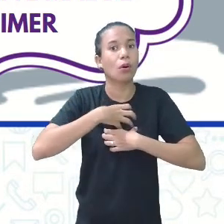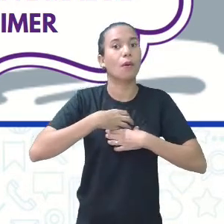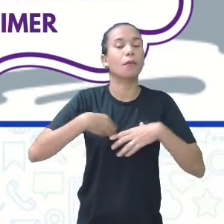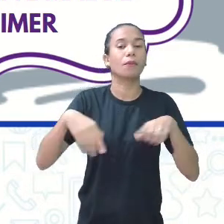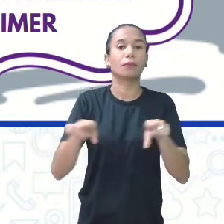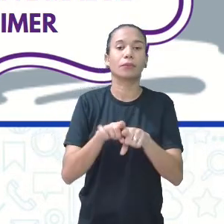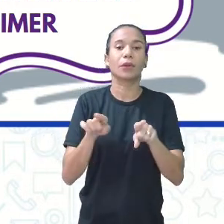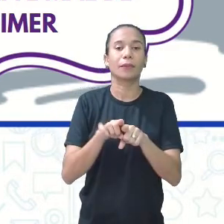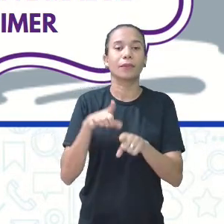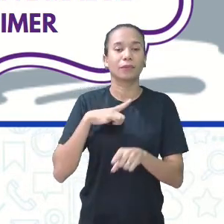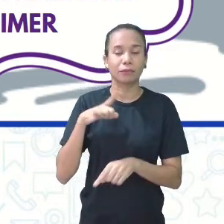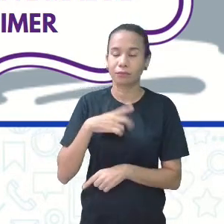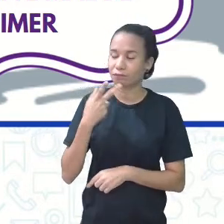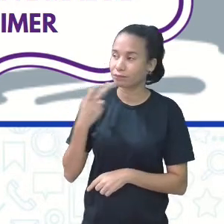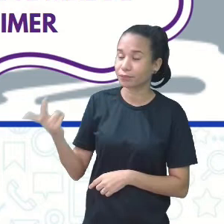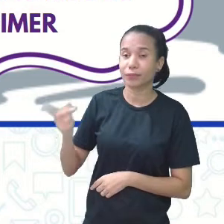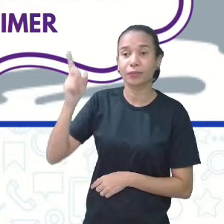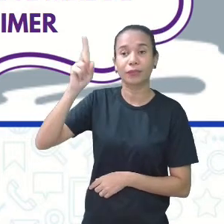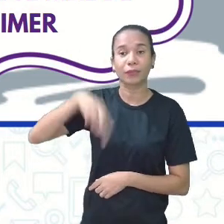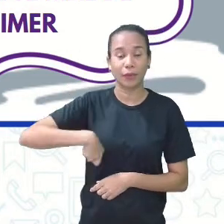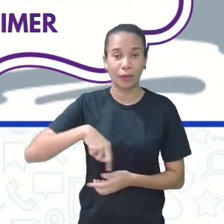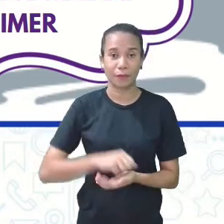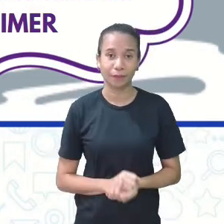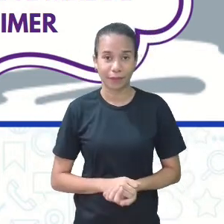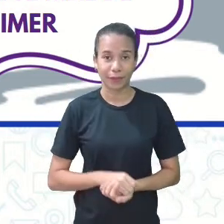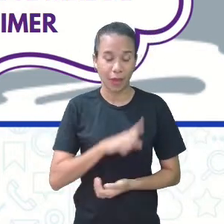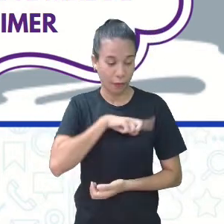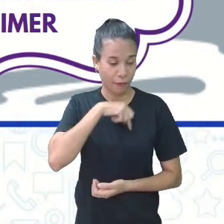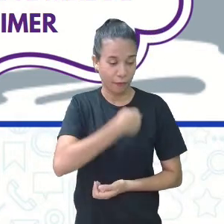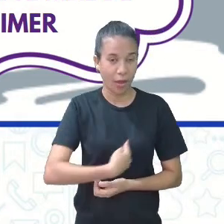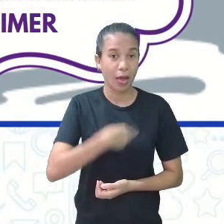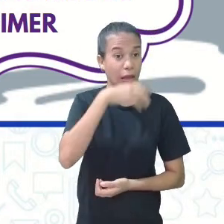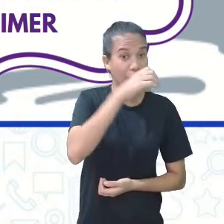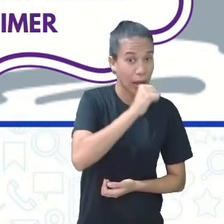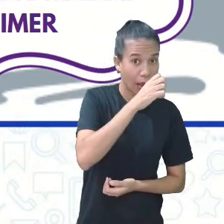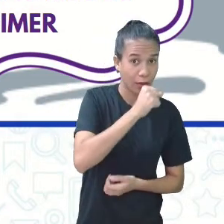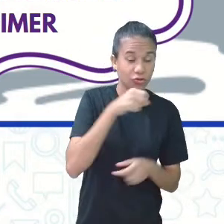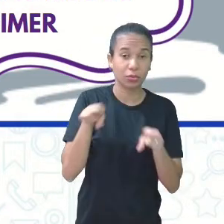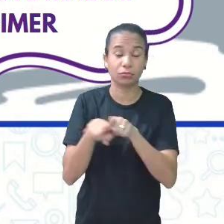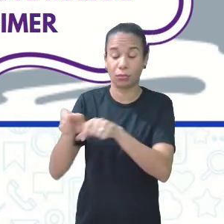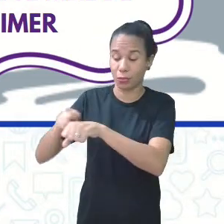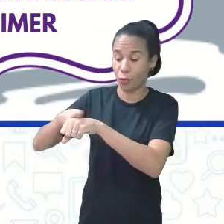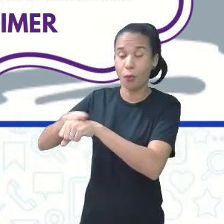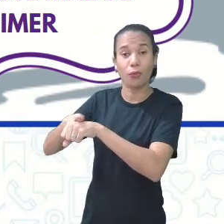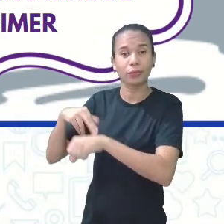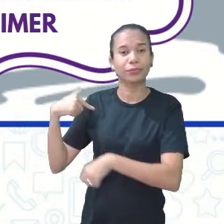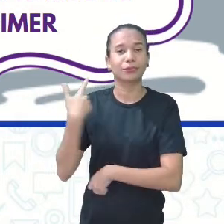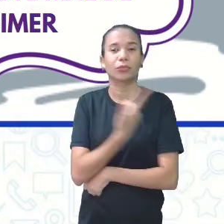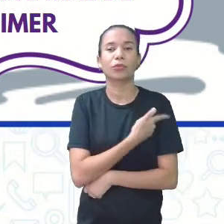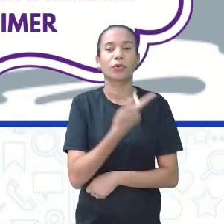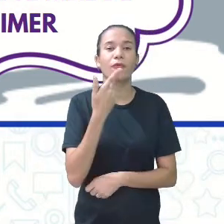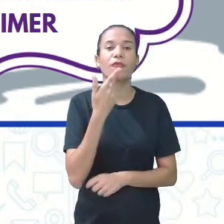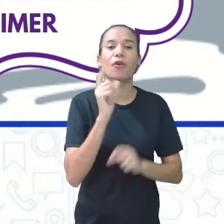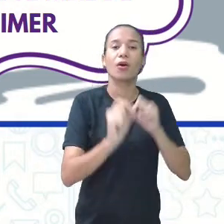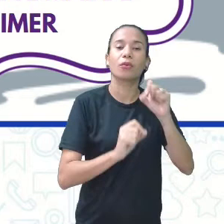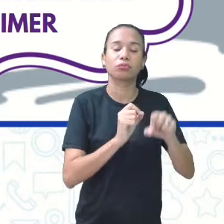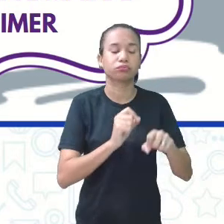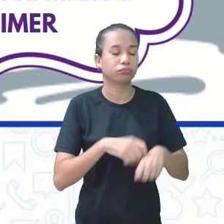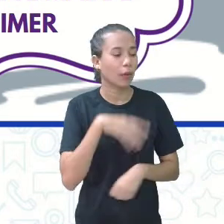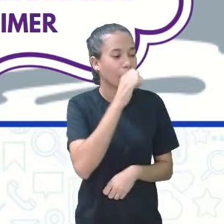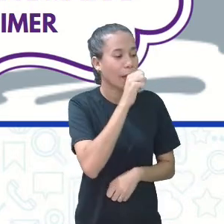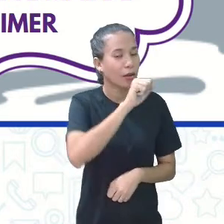vamos fazer aí essa campanha, que é o fevereiro laranja e roxo, onde nós vamos falar sobre o combate